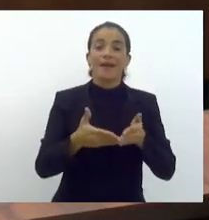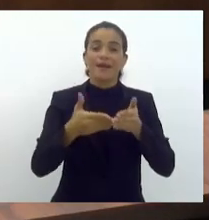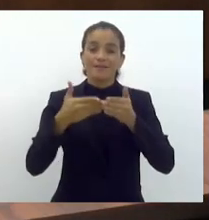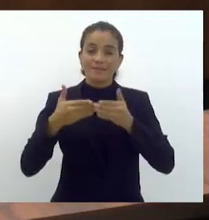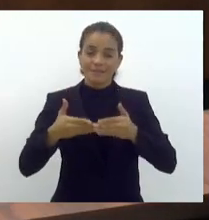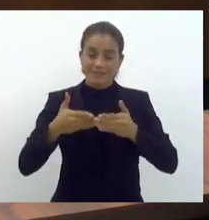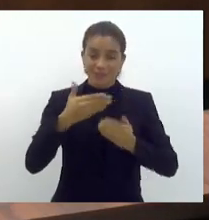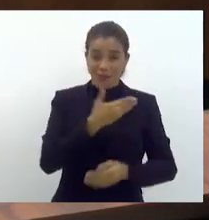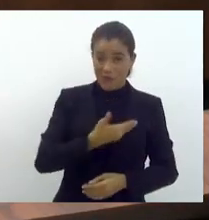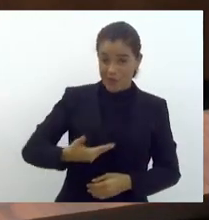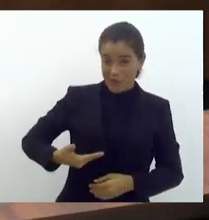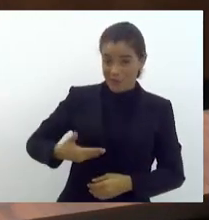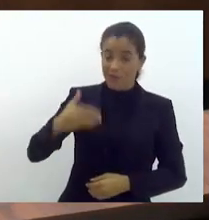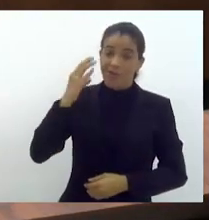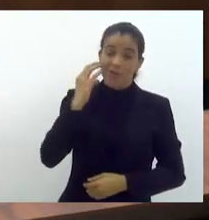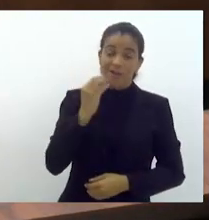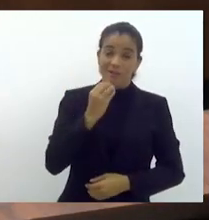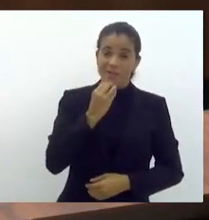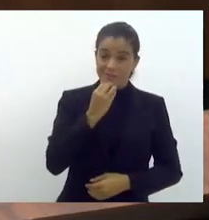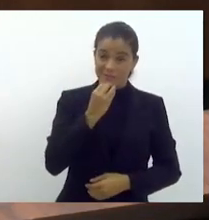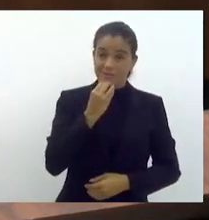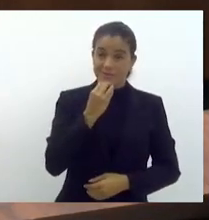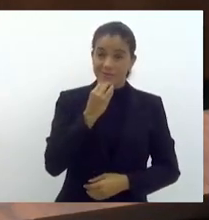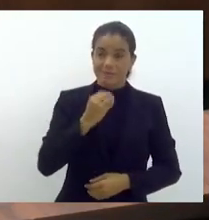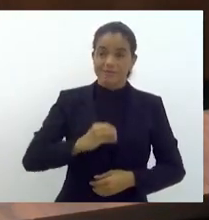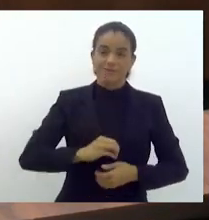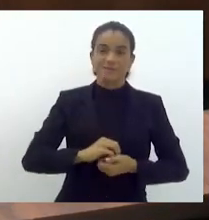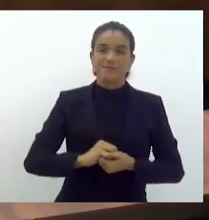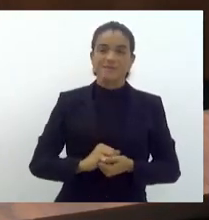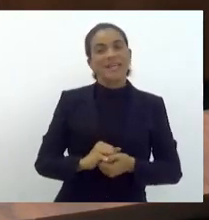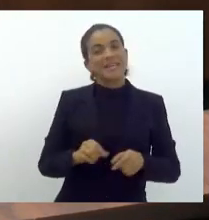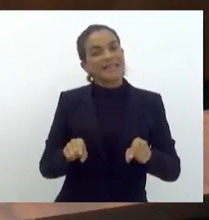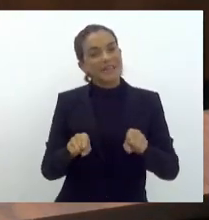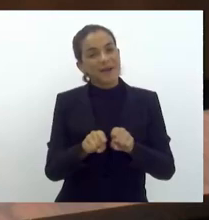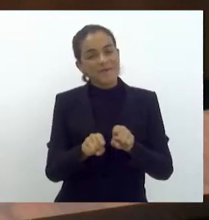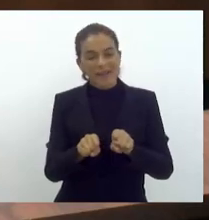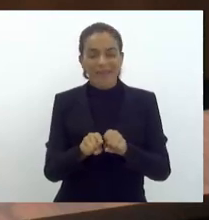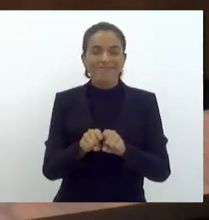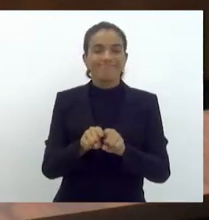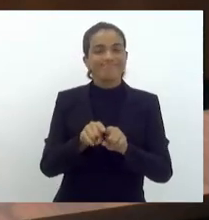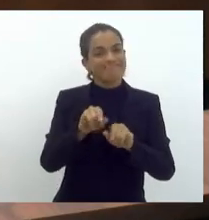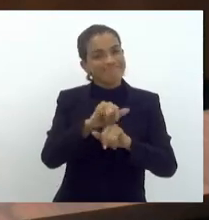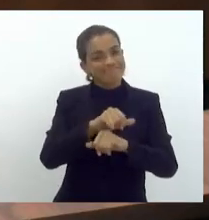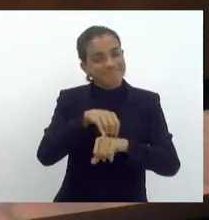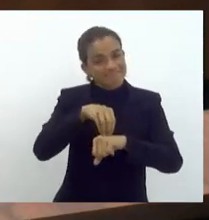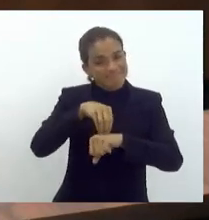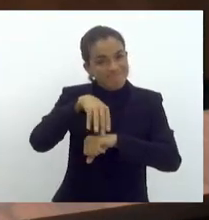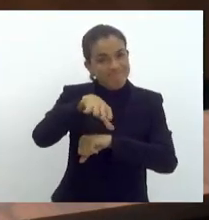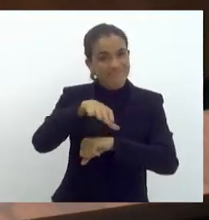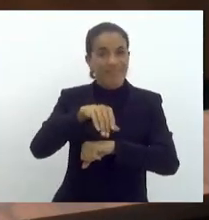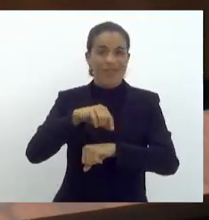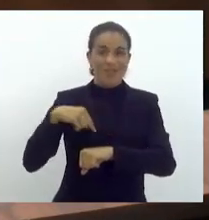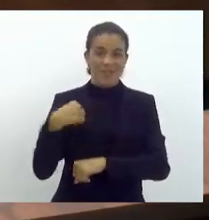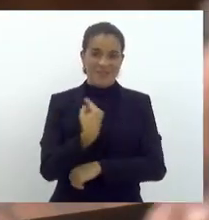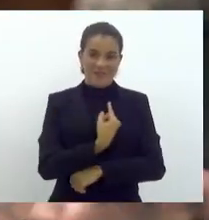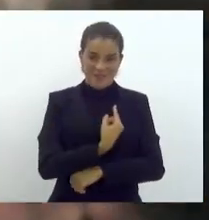governador Cláudio Castro e dizer que nós